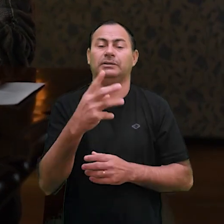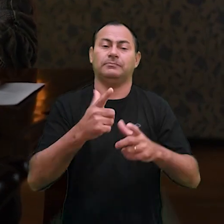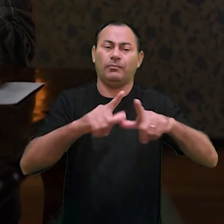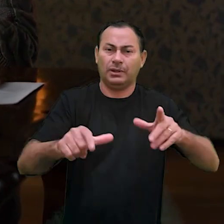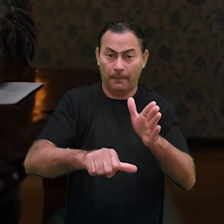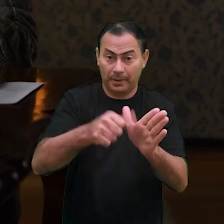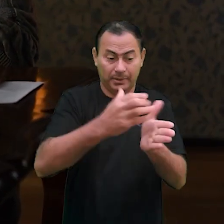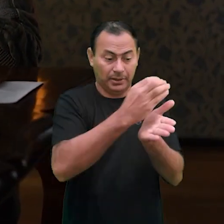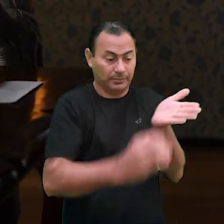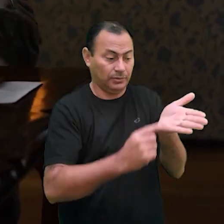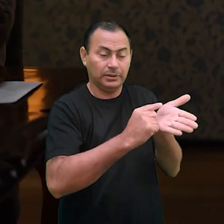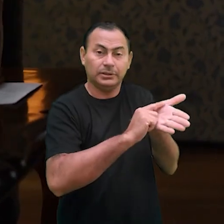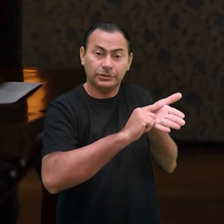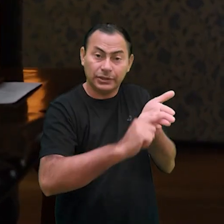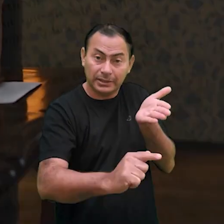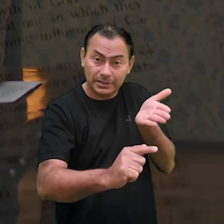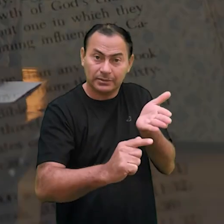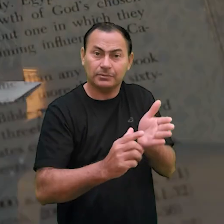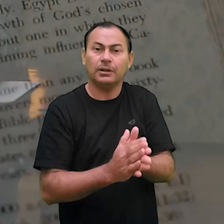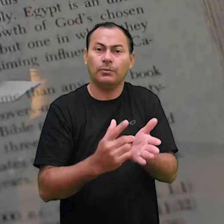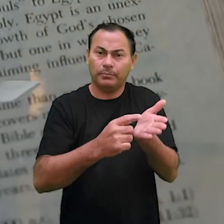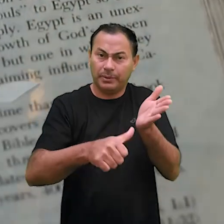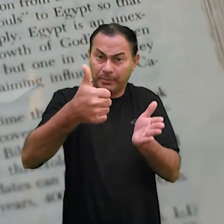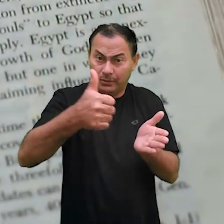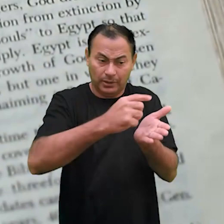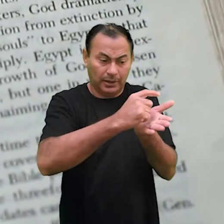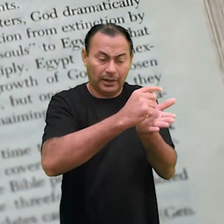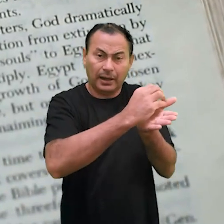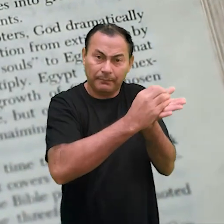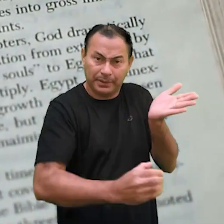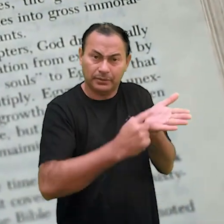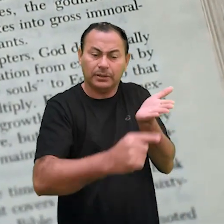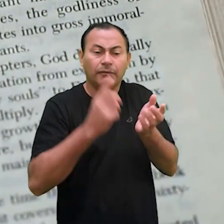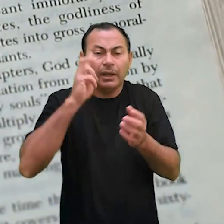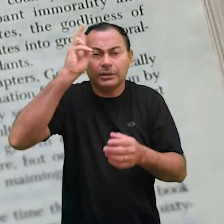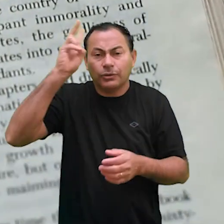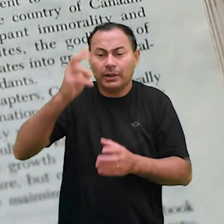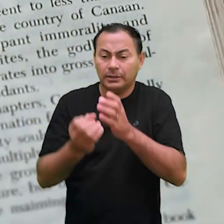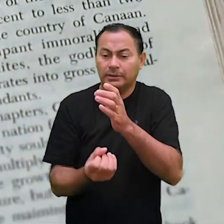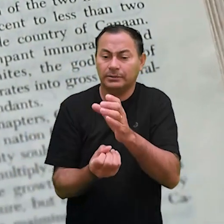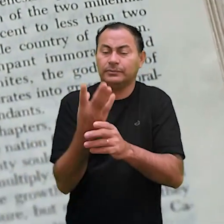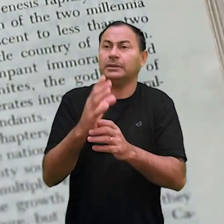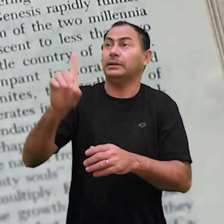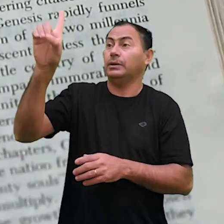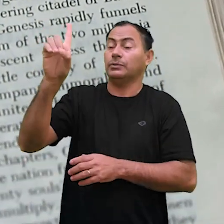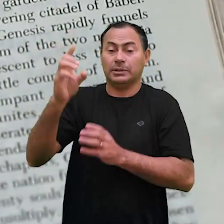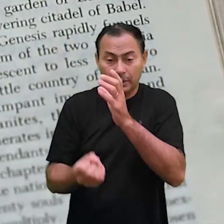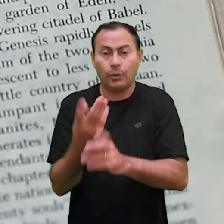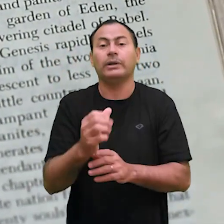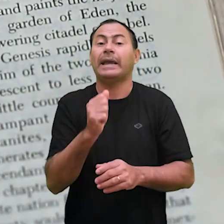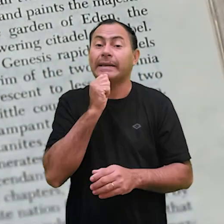lacunas vazias. Leia o primeiro capítulo de Gênesis e observe cuidadosamente a história da criação. Deus